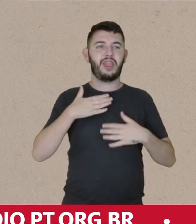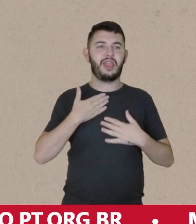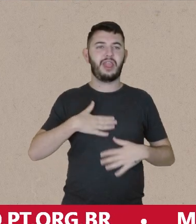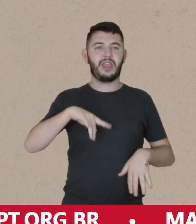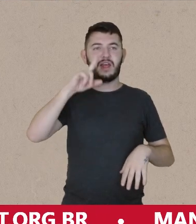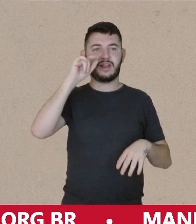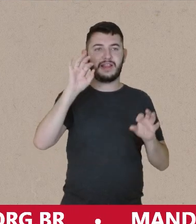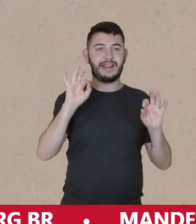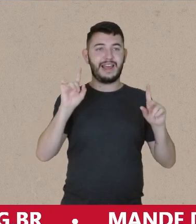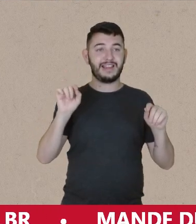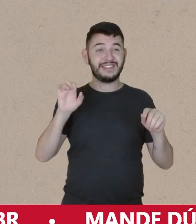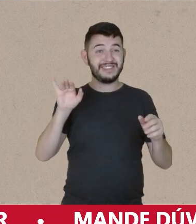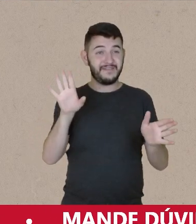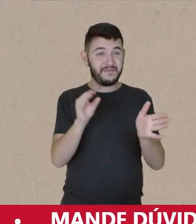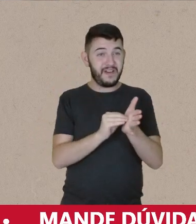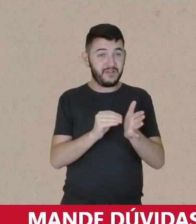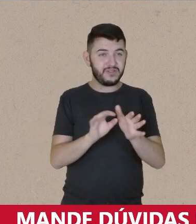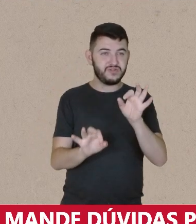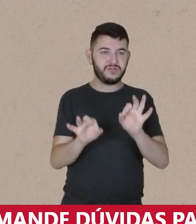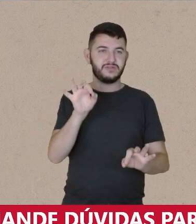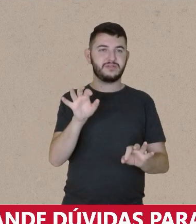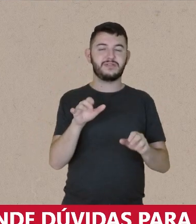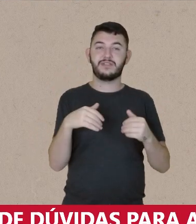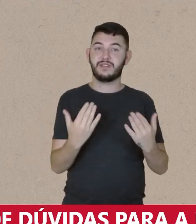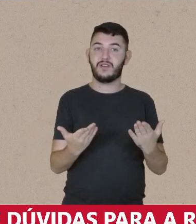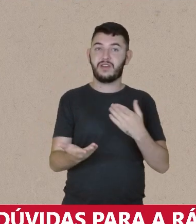que é isso que nos alimenta e faz com que a gente tenha essa